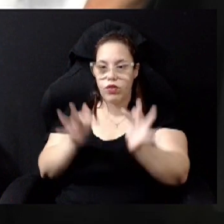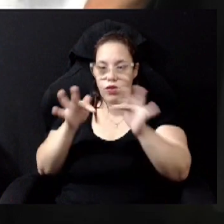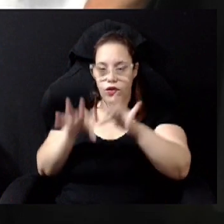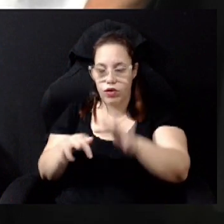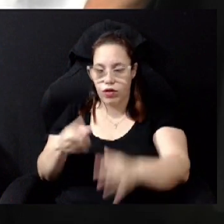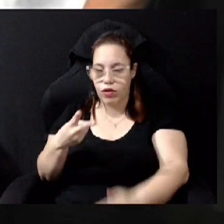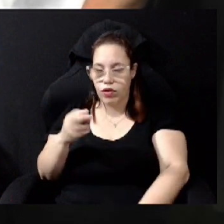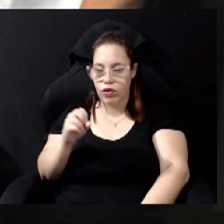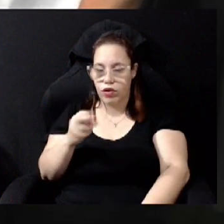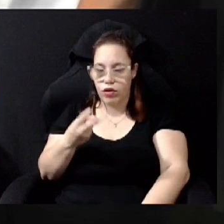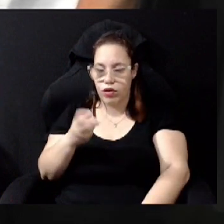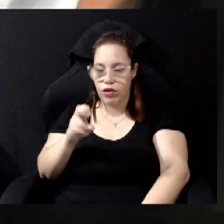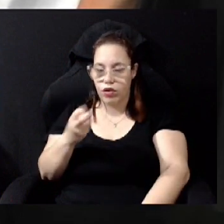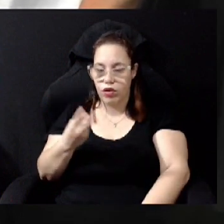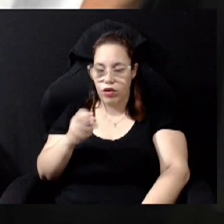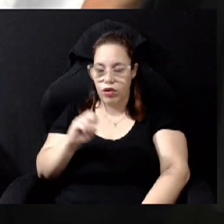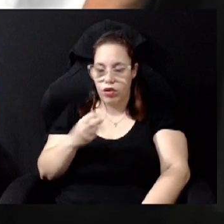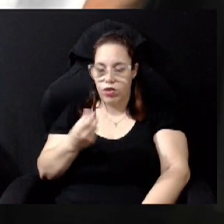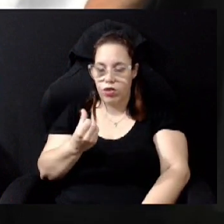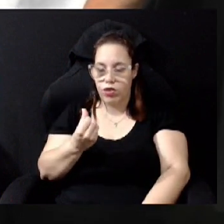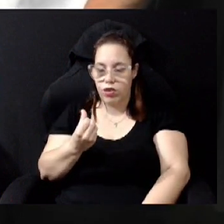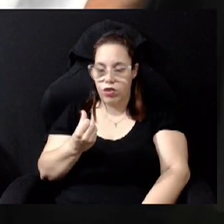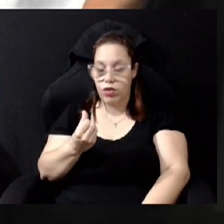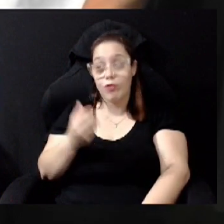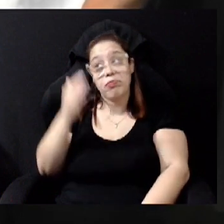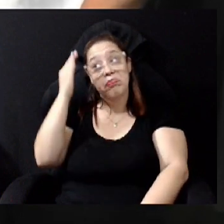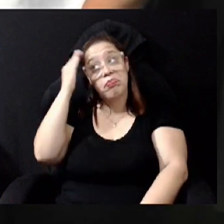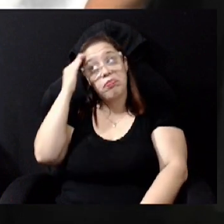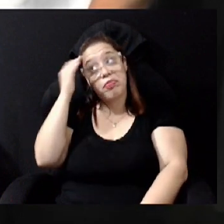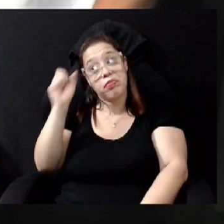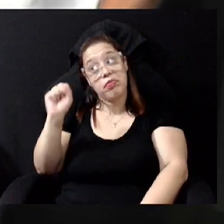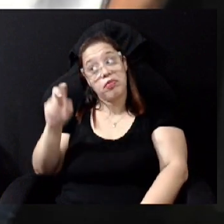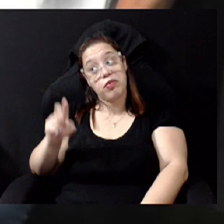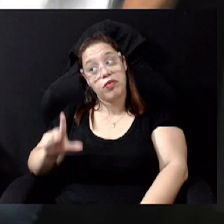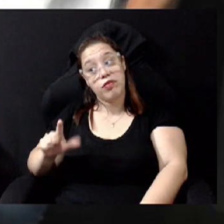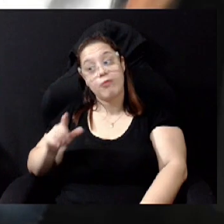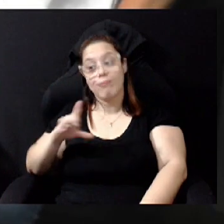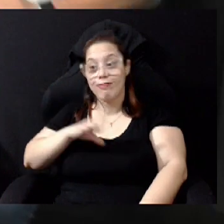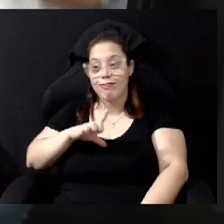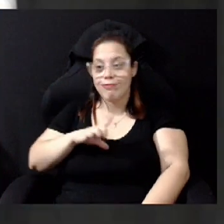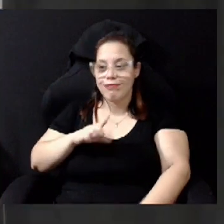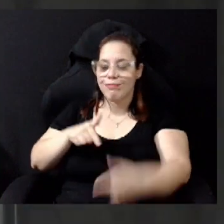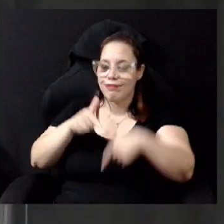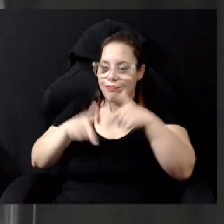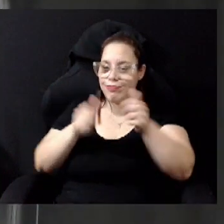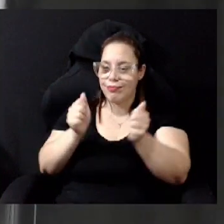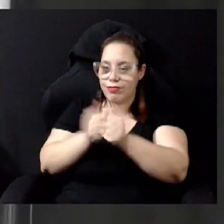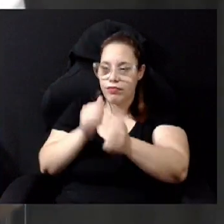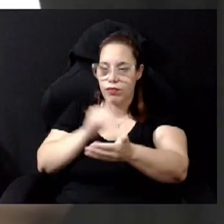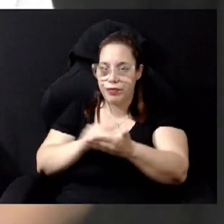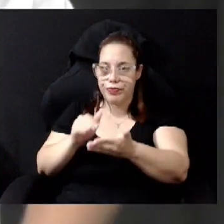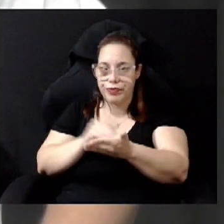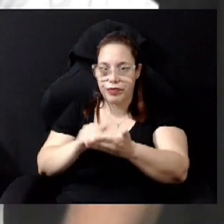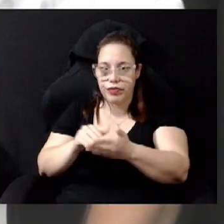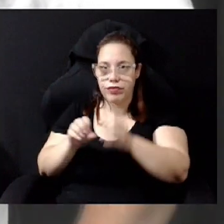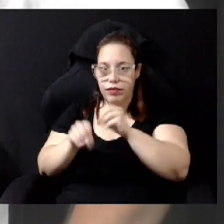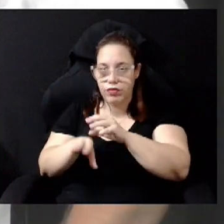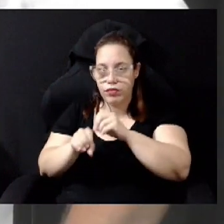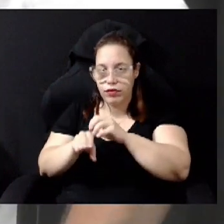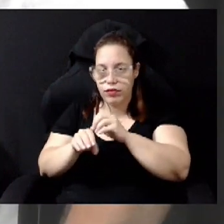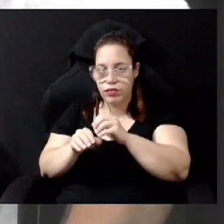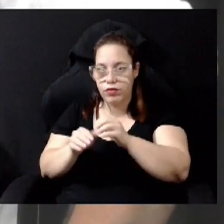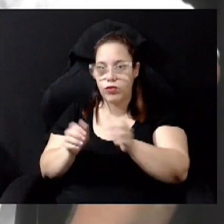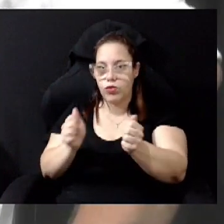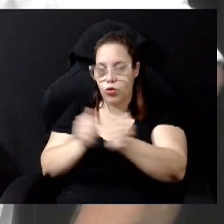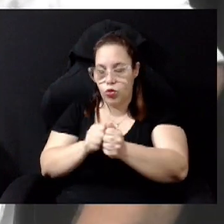2026... Lá, quem sabe, a região sul também tem. Nós trabalhamos junto com a Secretaria de Educação, eu estive com o secretário, tem